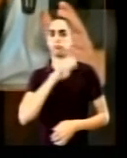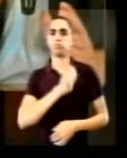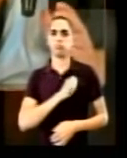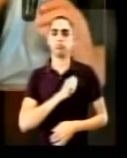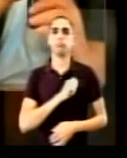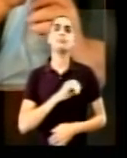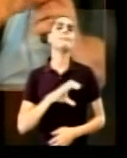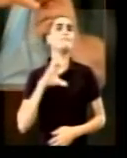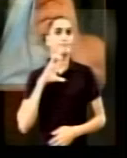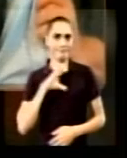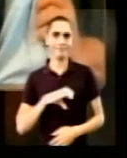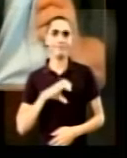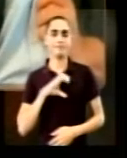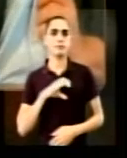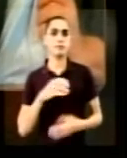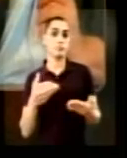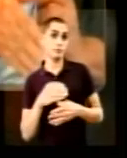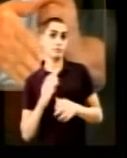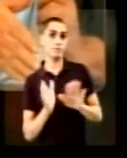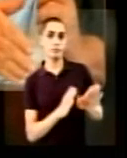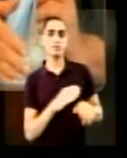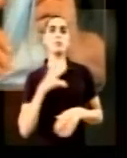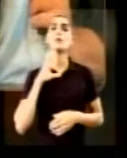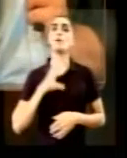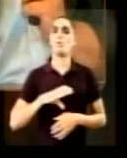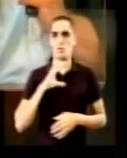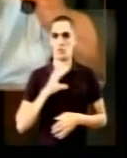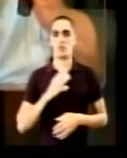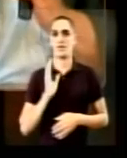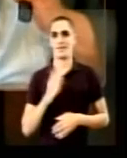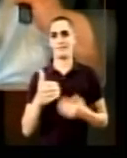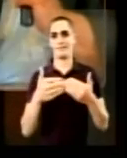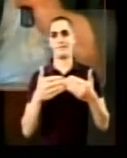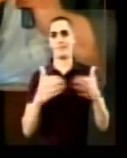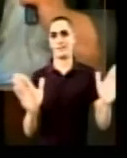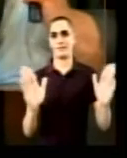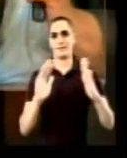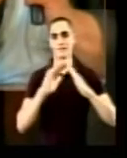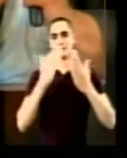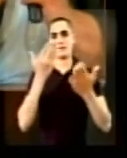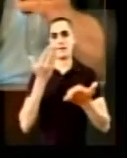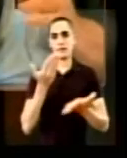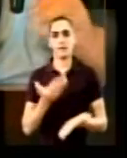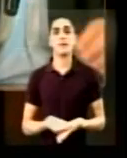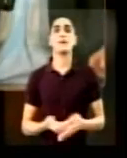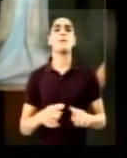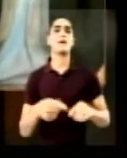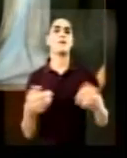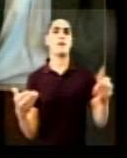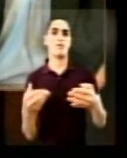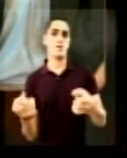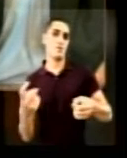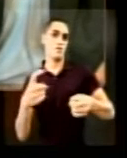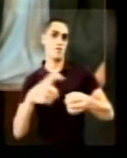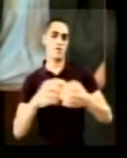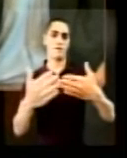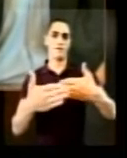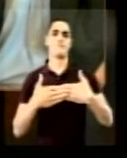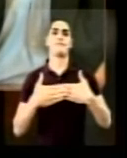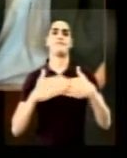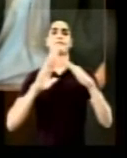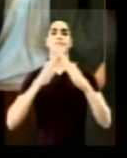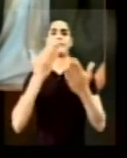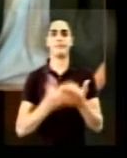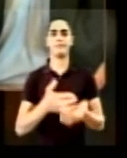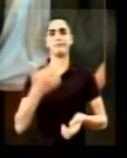realmente, eles abriram escola, estão fechando escola novamente. Então, por quê? Porque a segunda onda